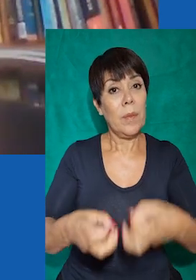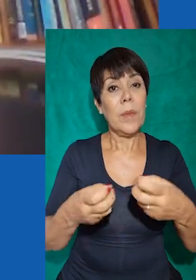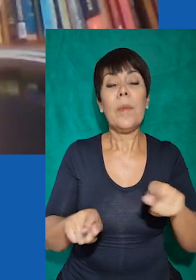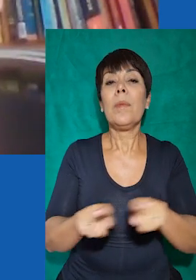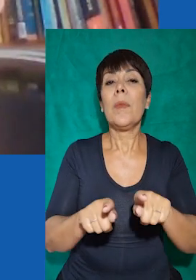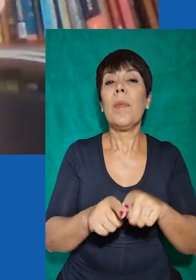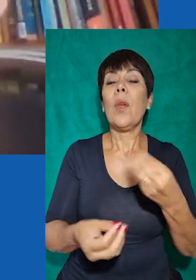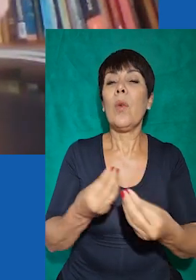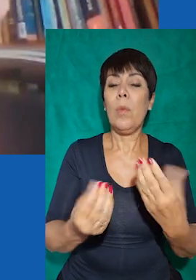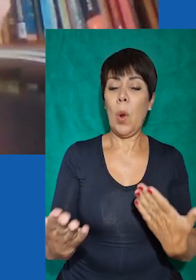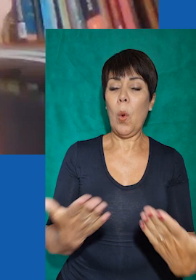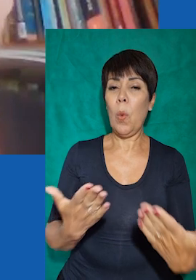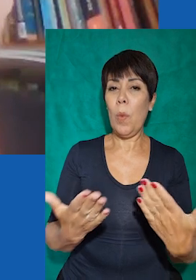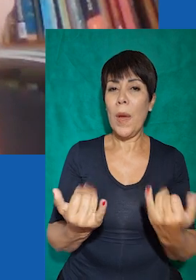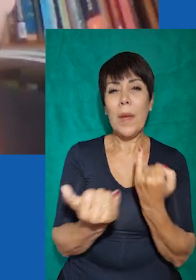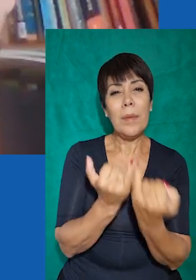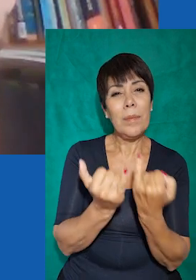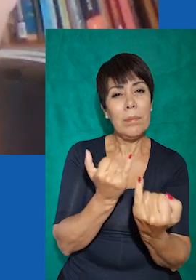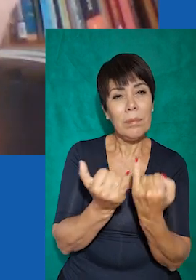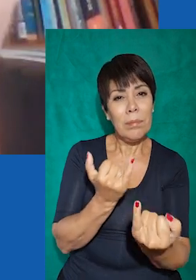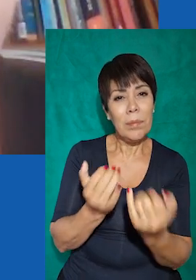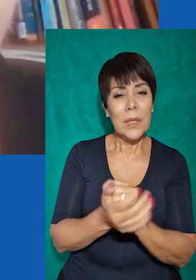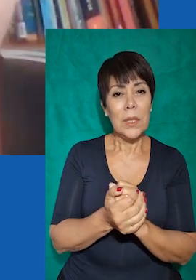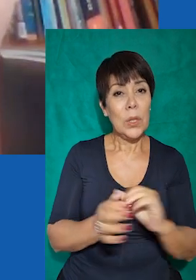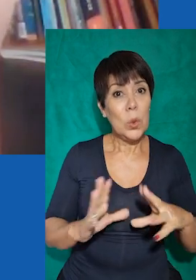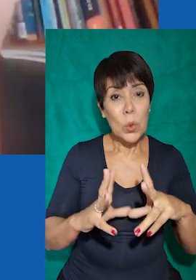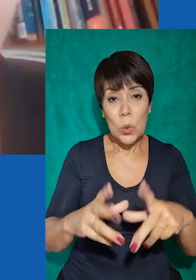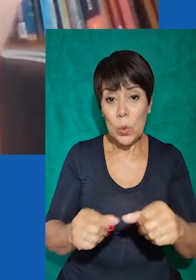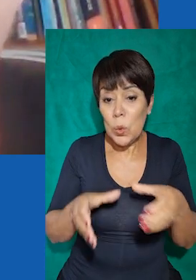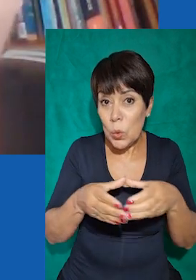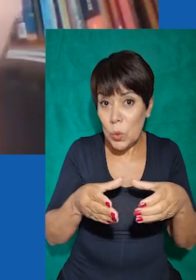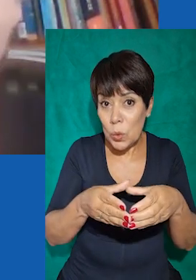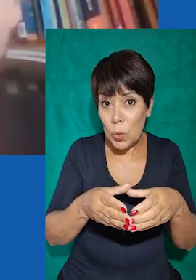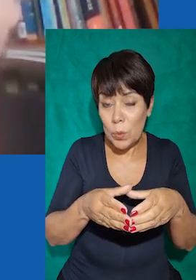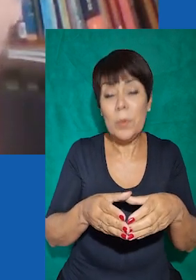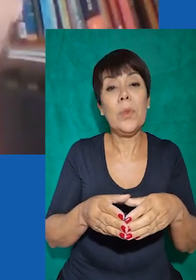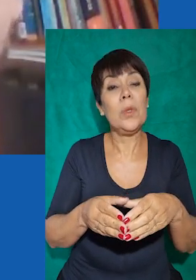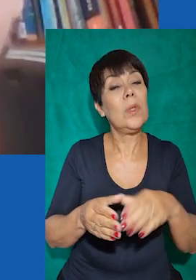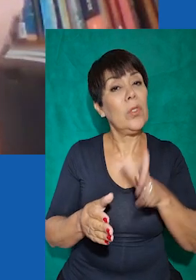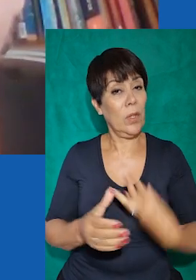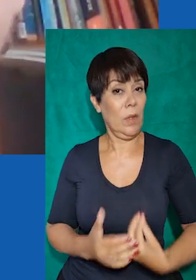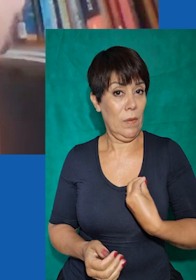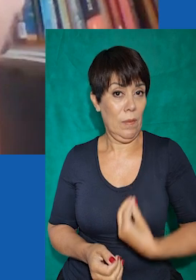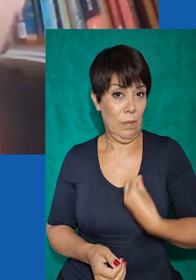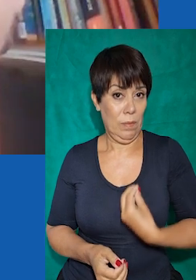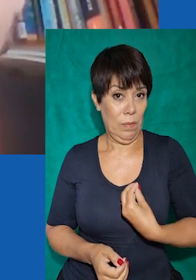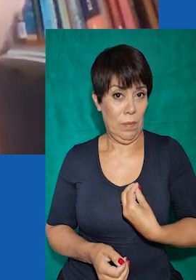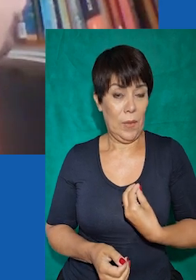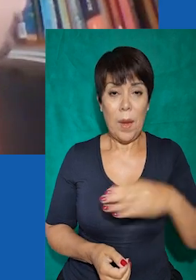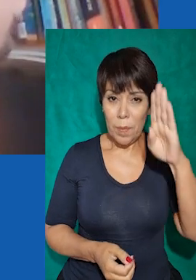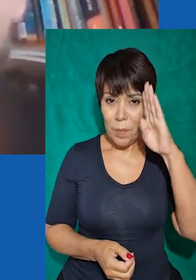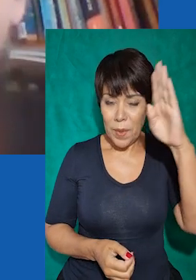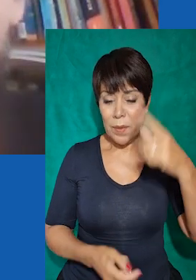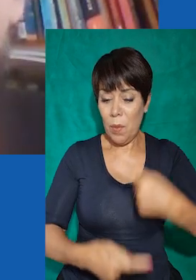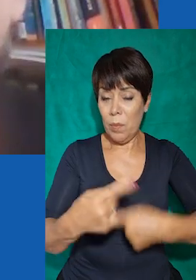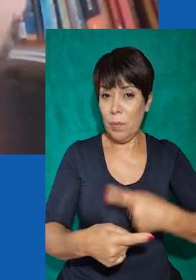semelhança das situações em que todas essas populações estão, sobretudo diante das